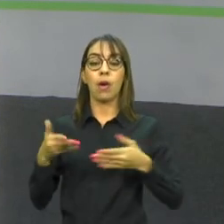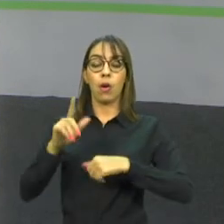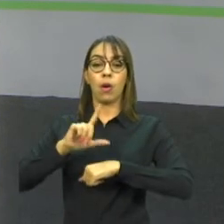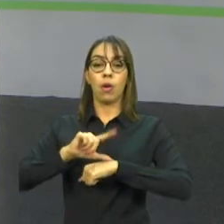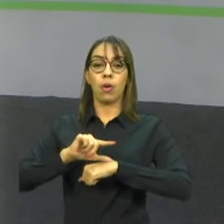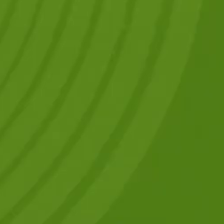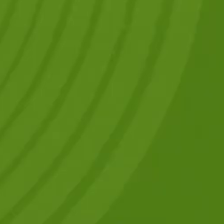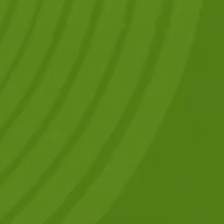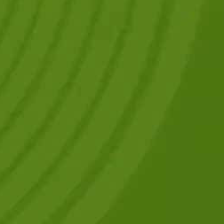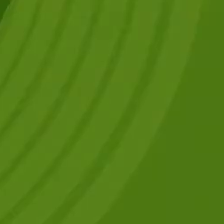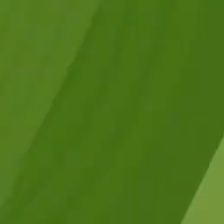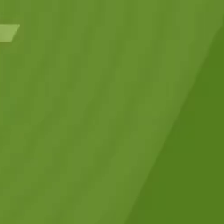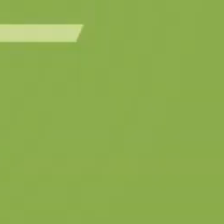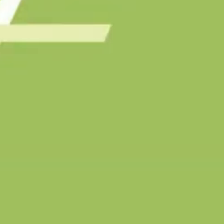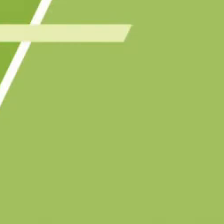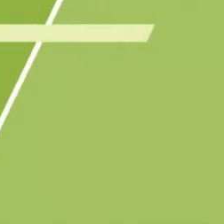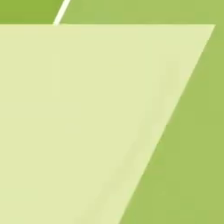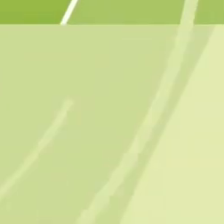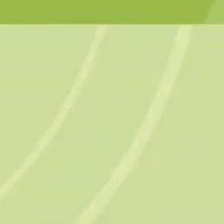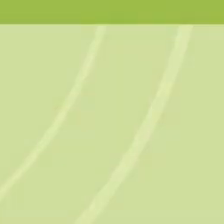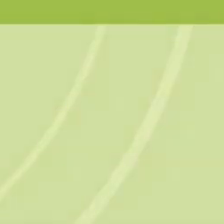já.